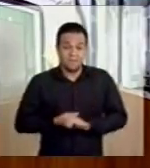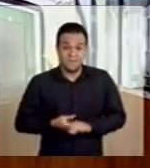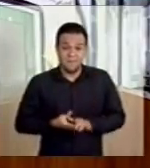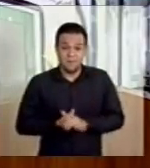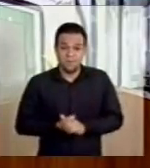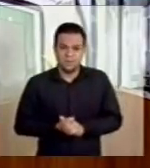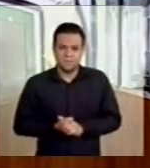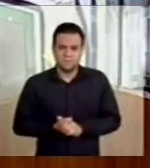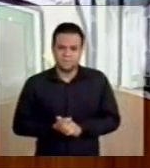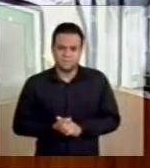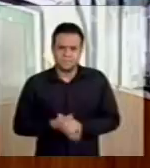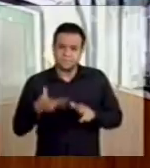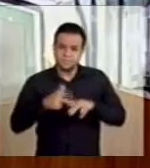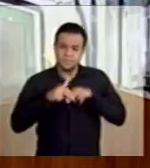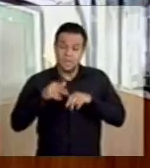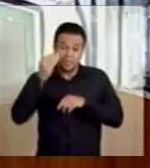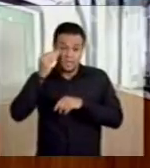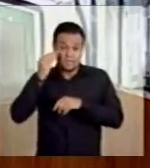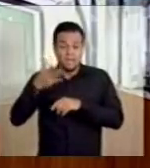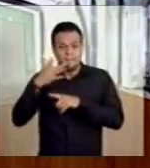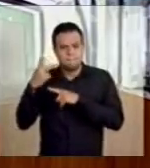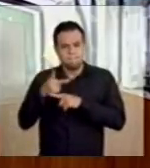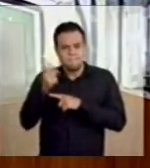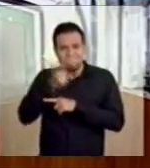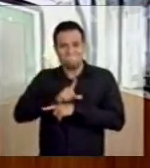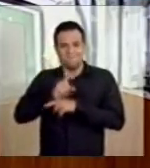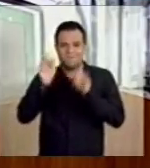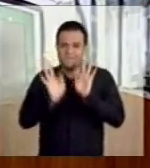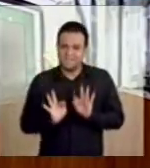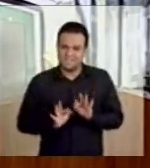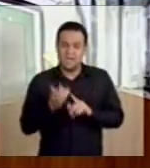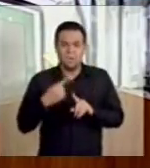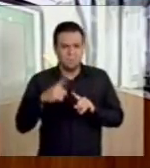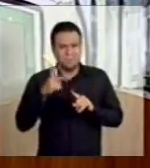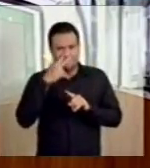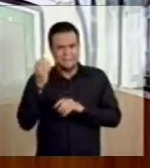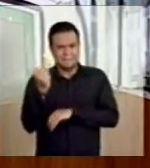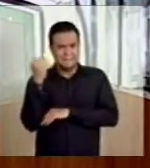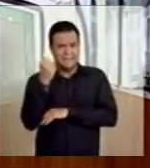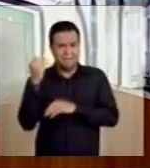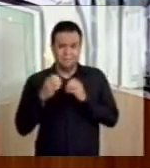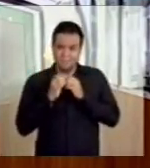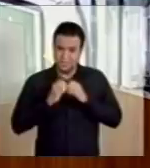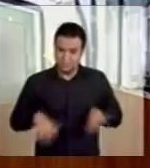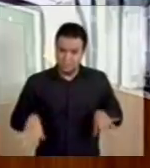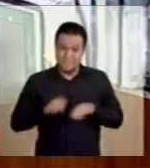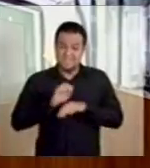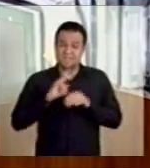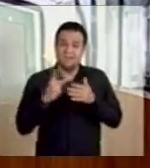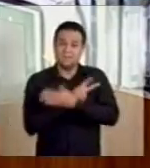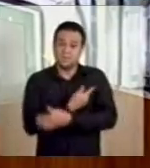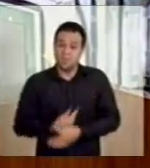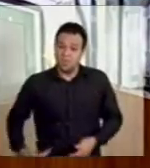que o direito à busca da felicidade, que se mostra gravemente comprometido quando o Estado, muitas